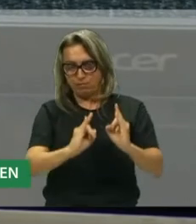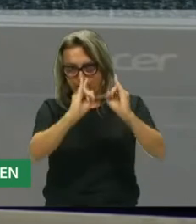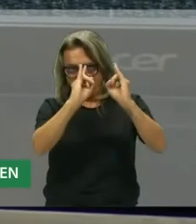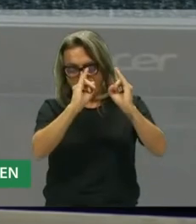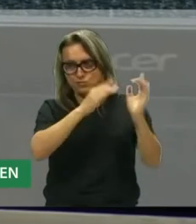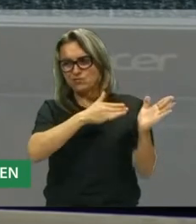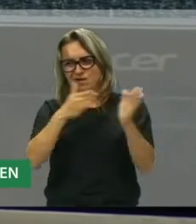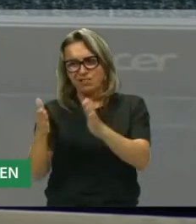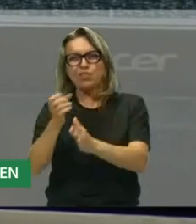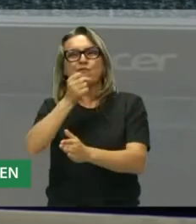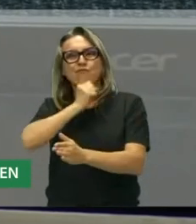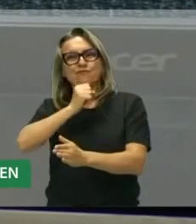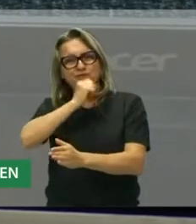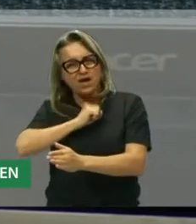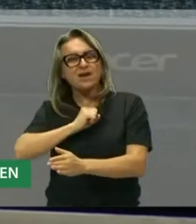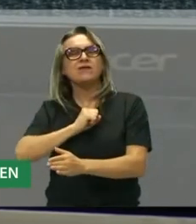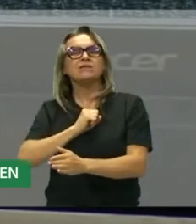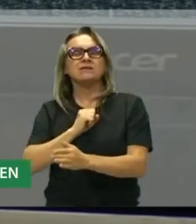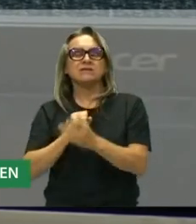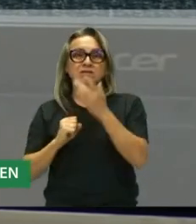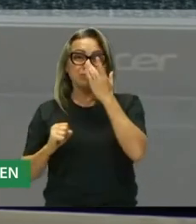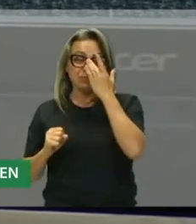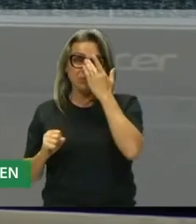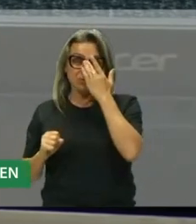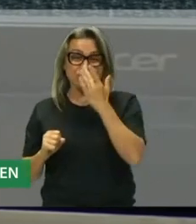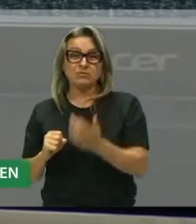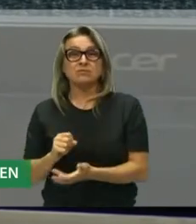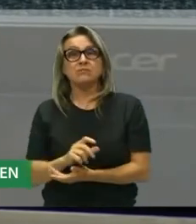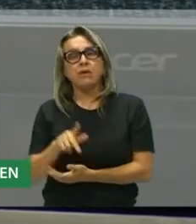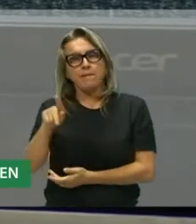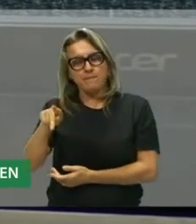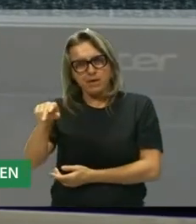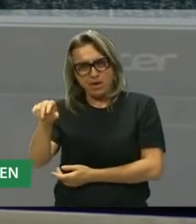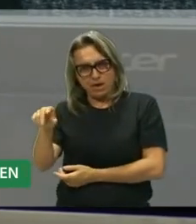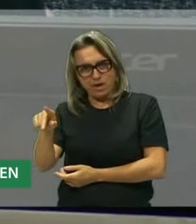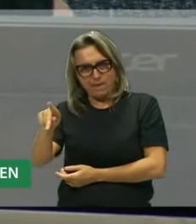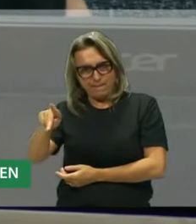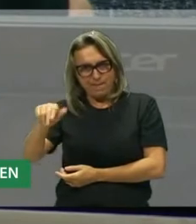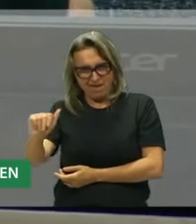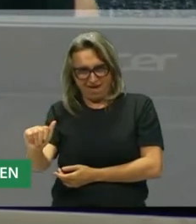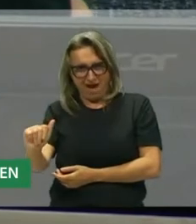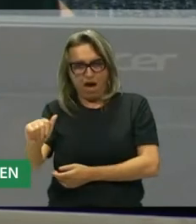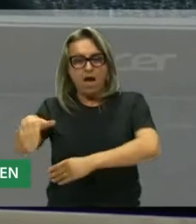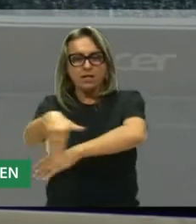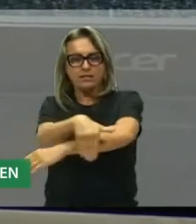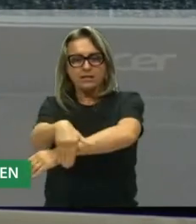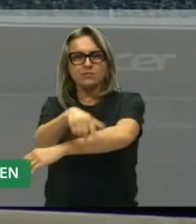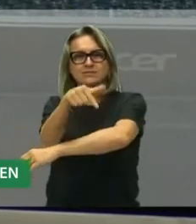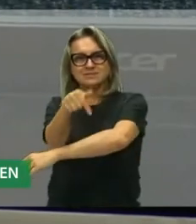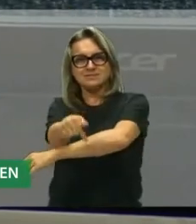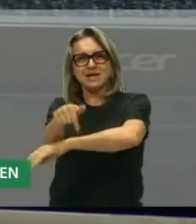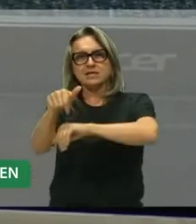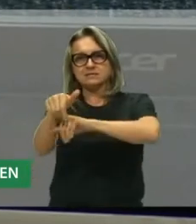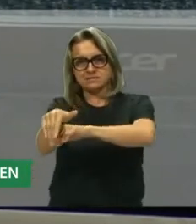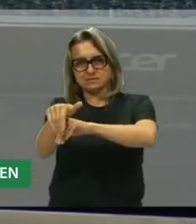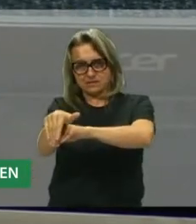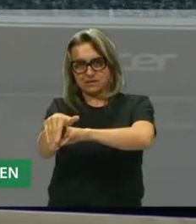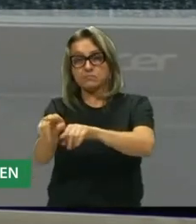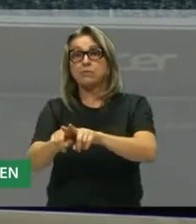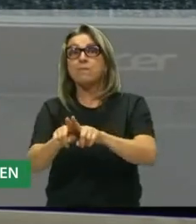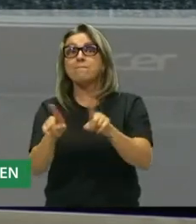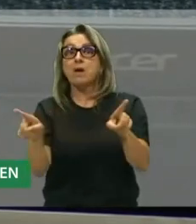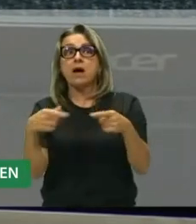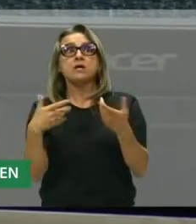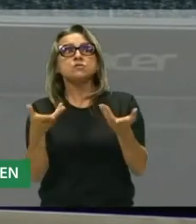antigo pronto-socorro, na Avenida 7 de Setembro. Mas, quero dizer, irmã Simone Santana, que a